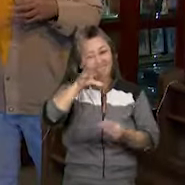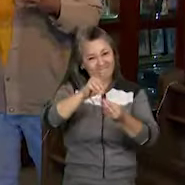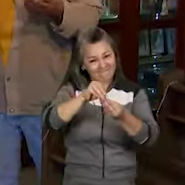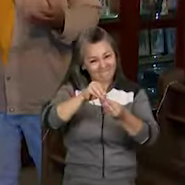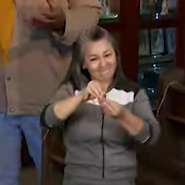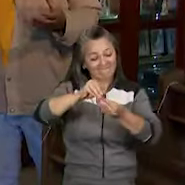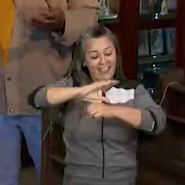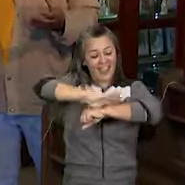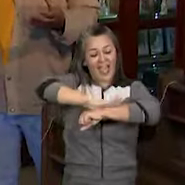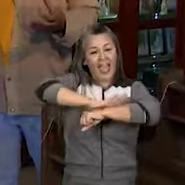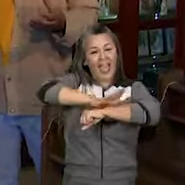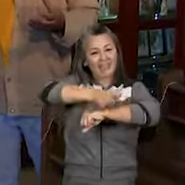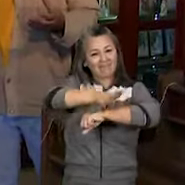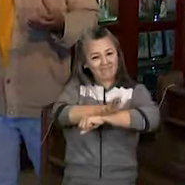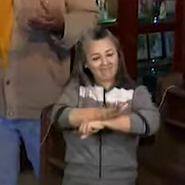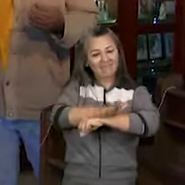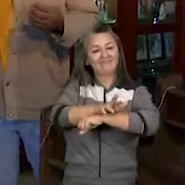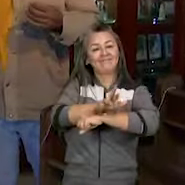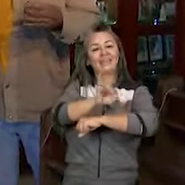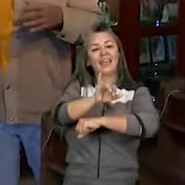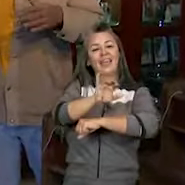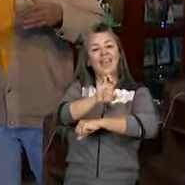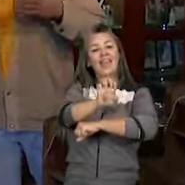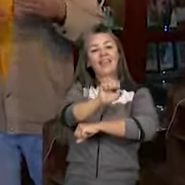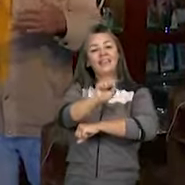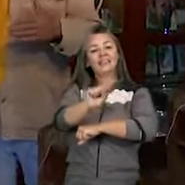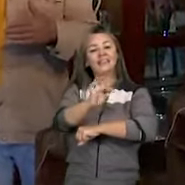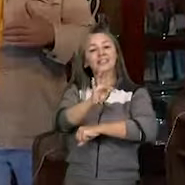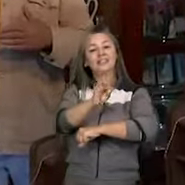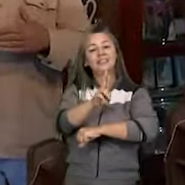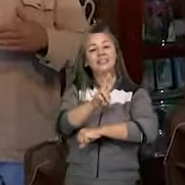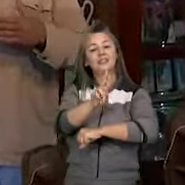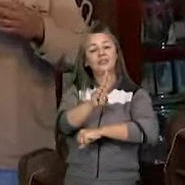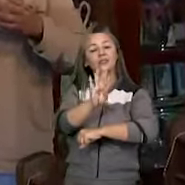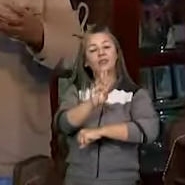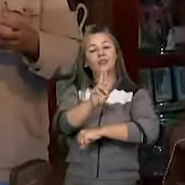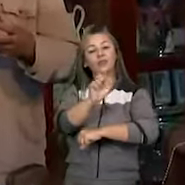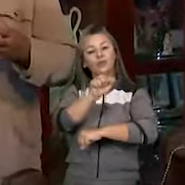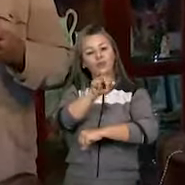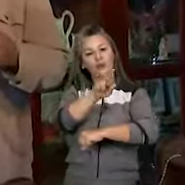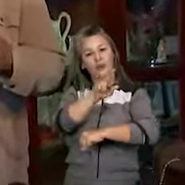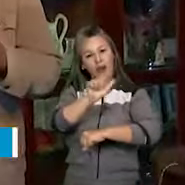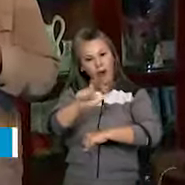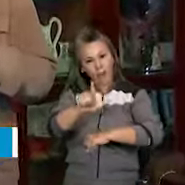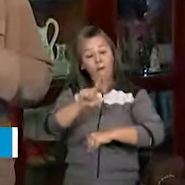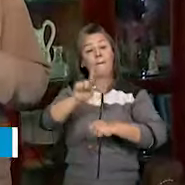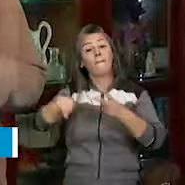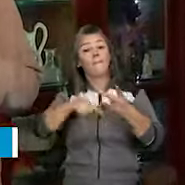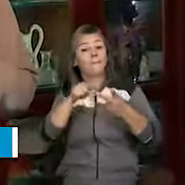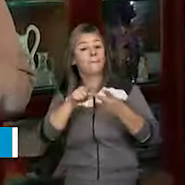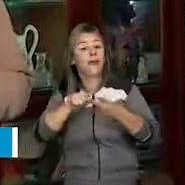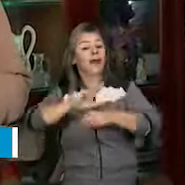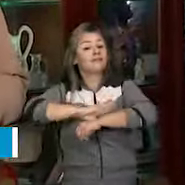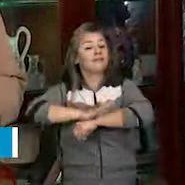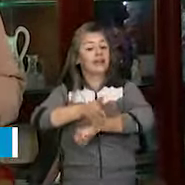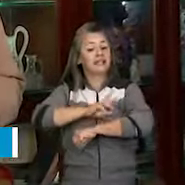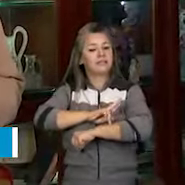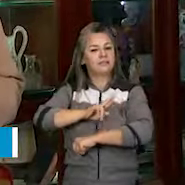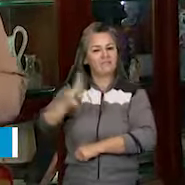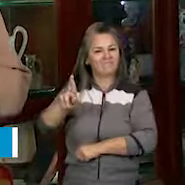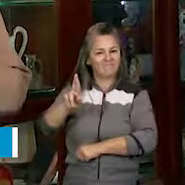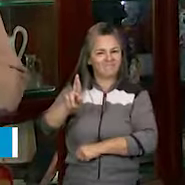também o racismo religioso, que ajuda na construção, na edificação desse modelo